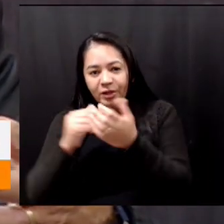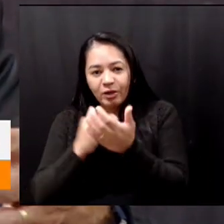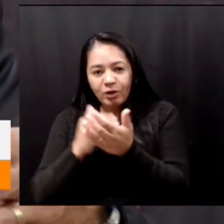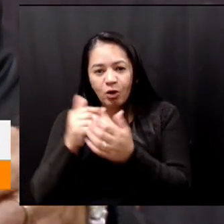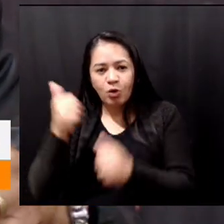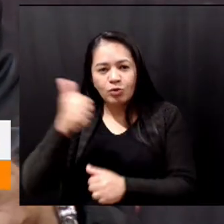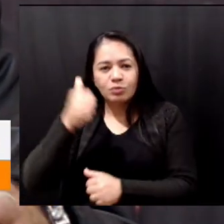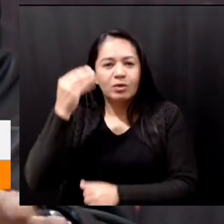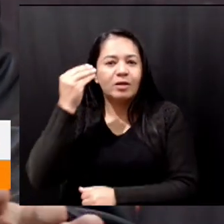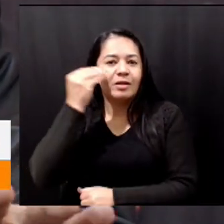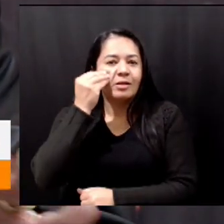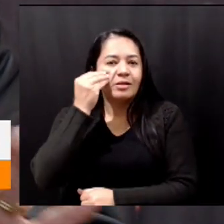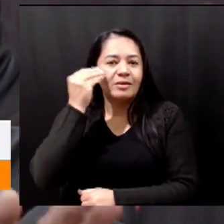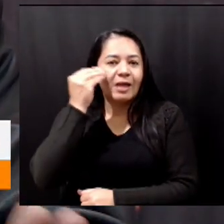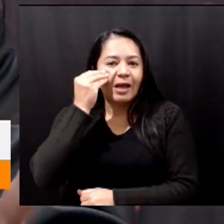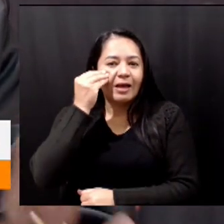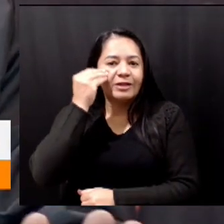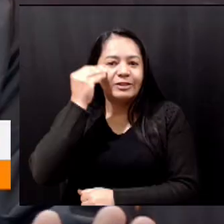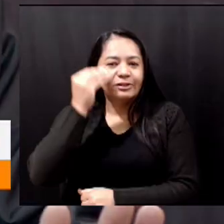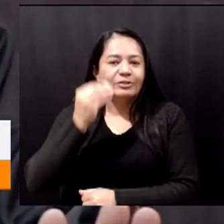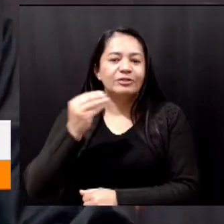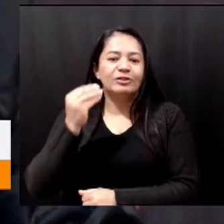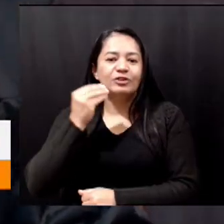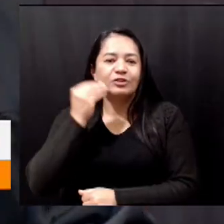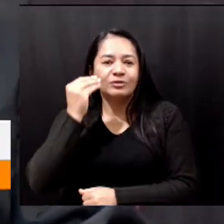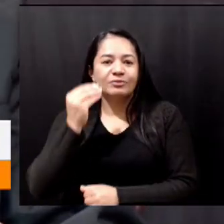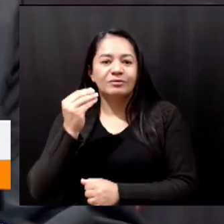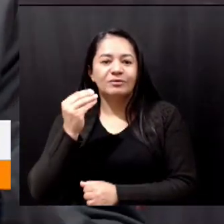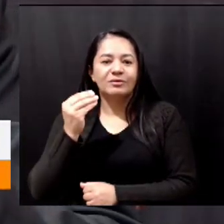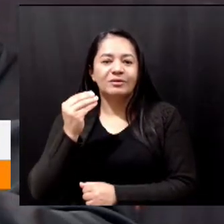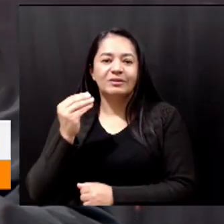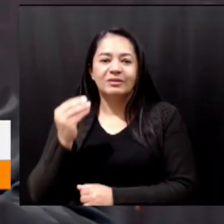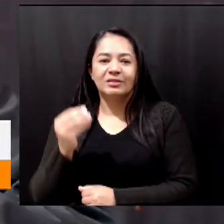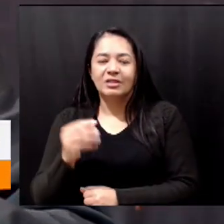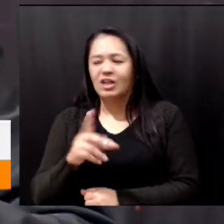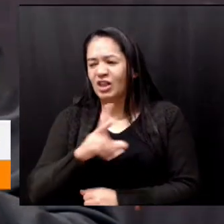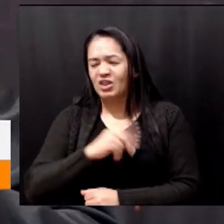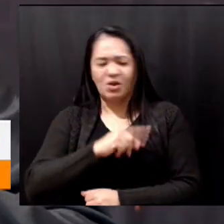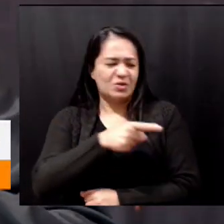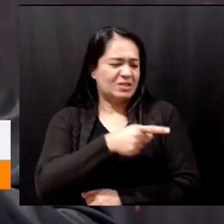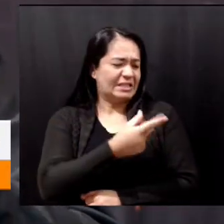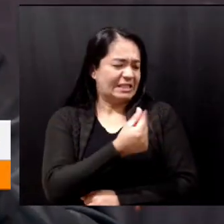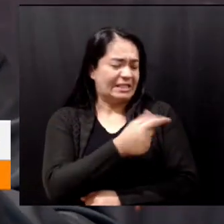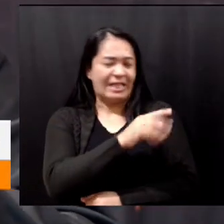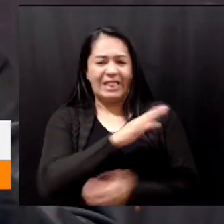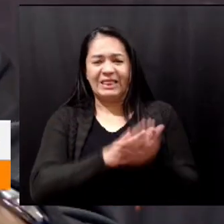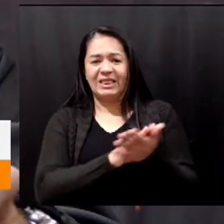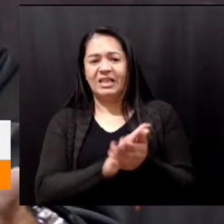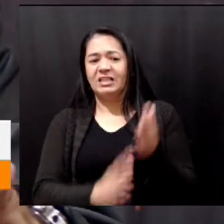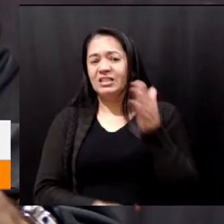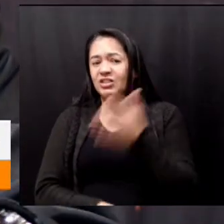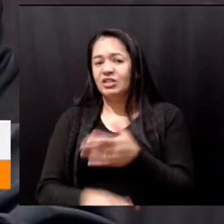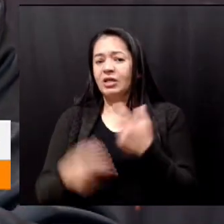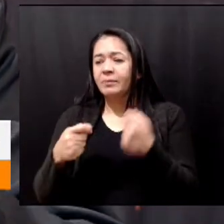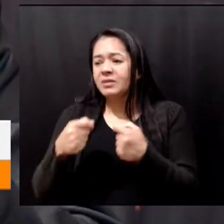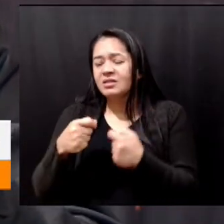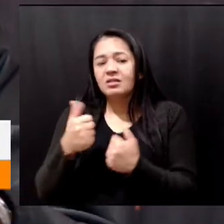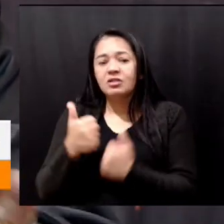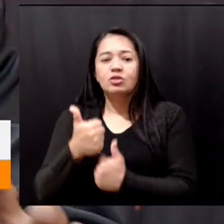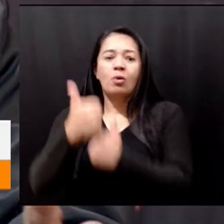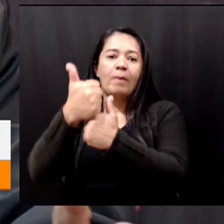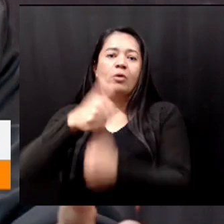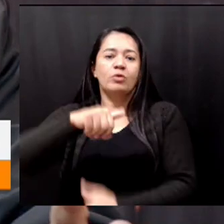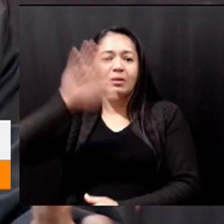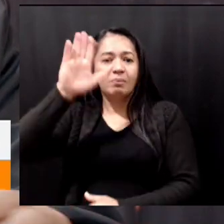ideia, totalmente durango. Esse cara não tem grana, né? Então, ele chega ali precisando de um apoio, ou seja, é o que mais precisa de apoio. É o